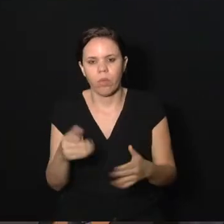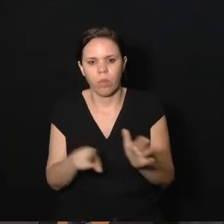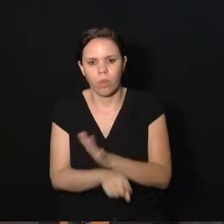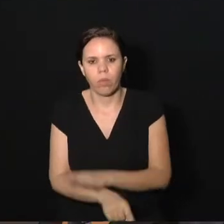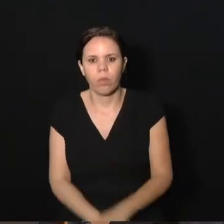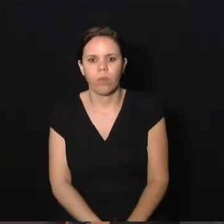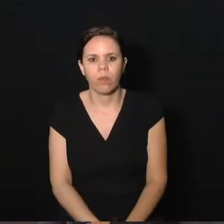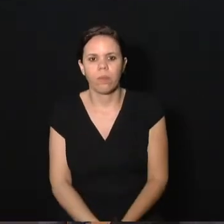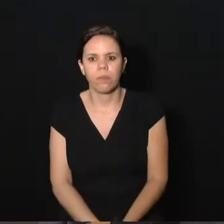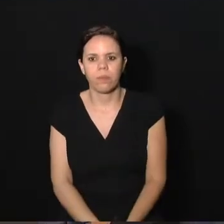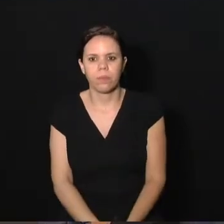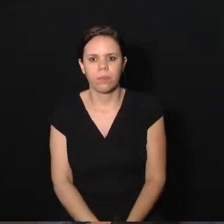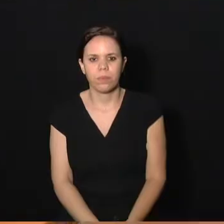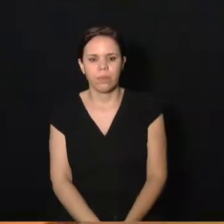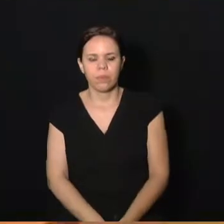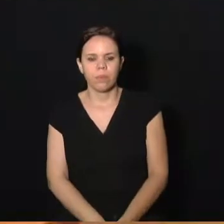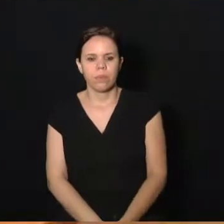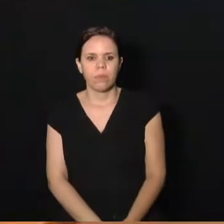pergunta.